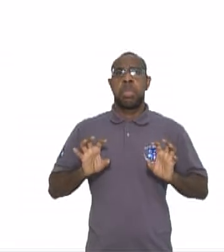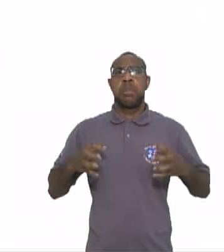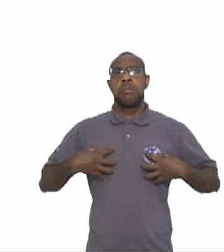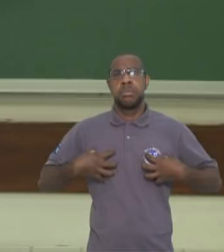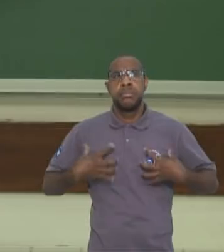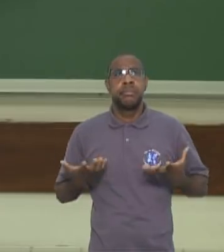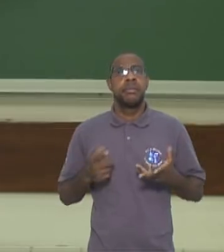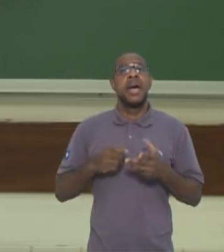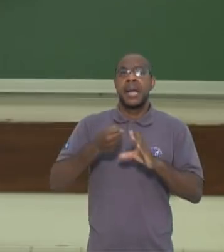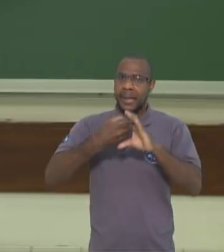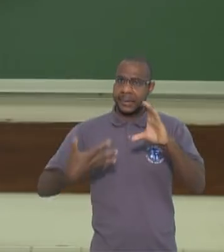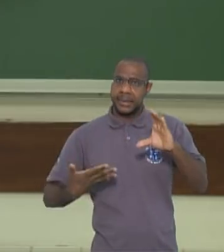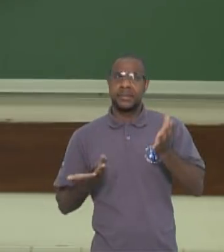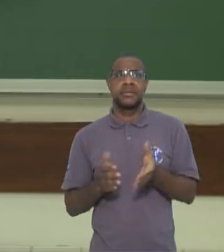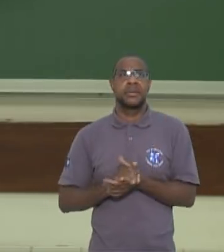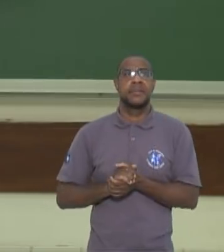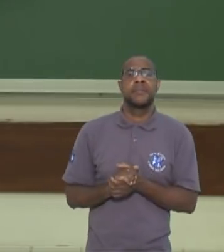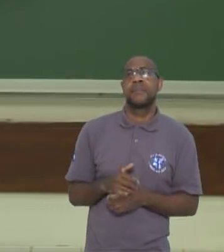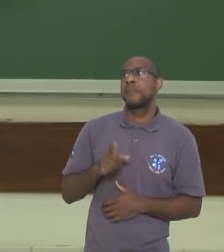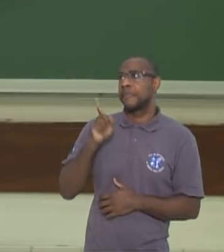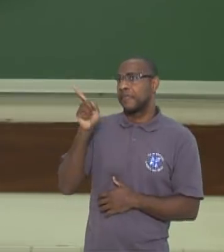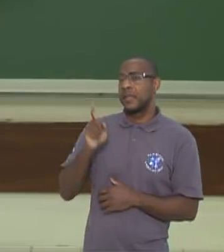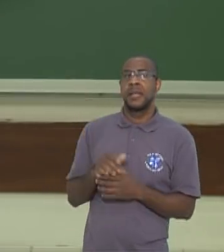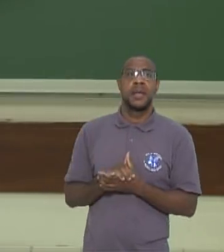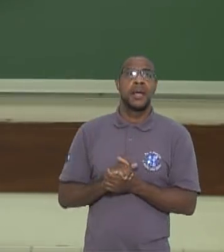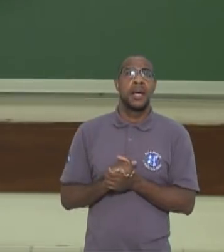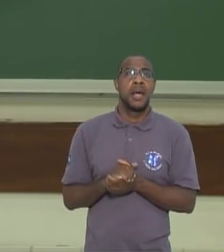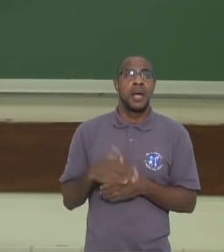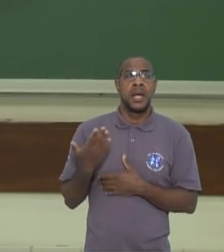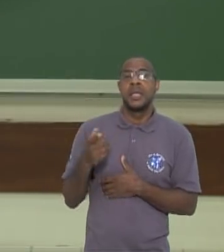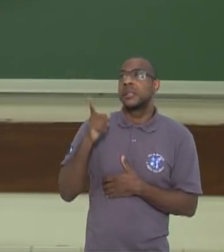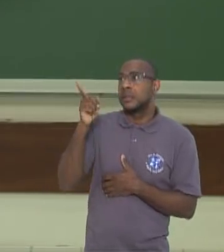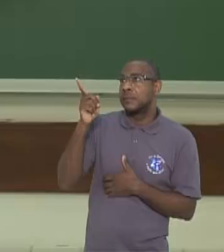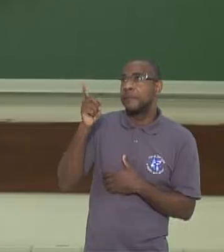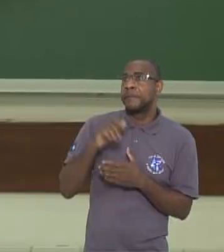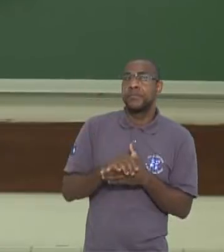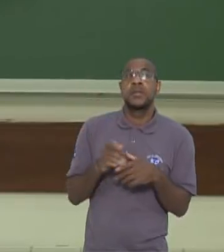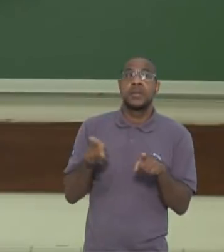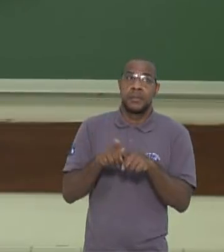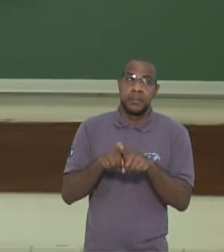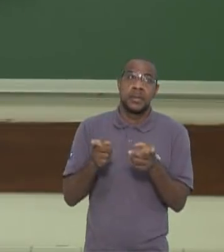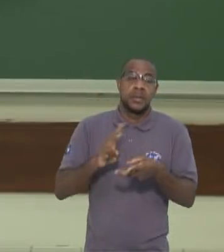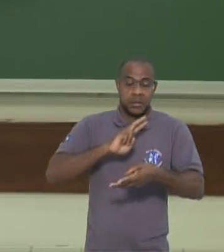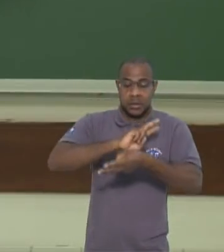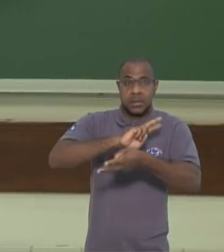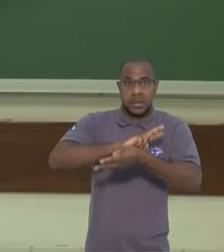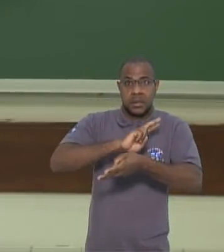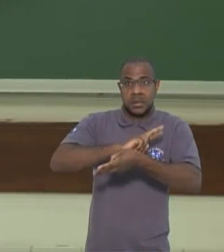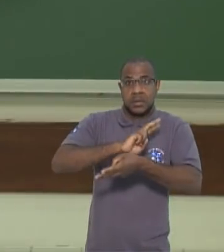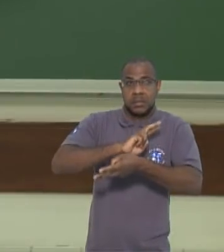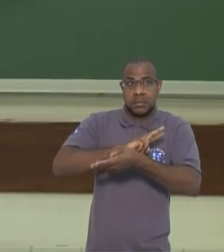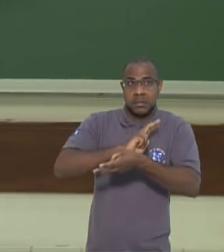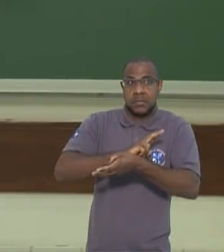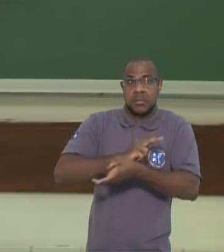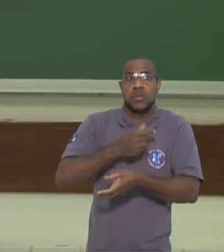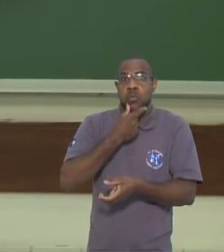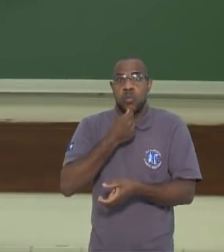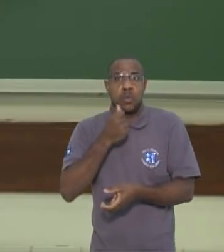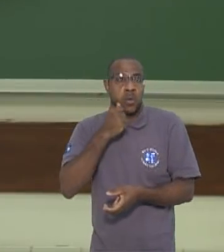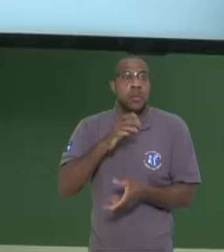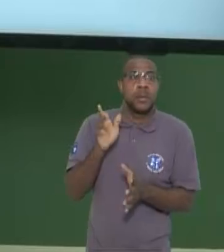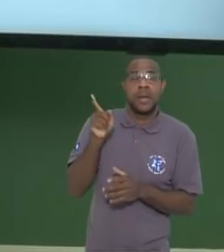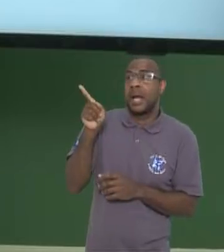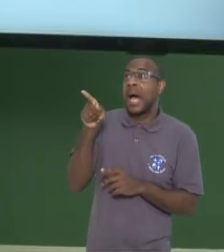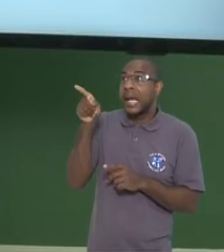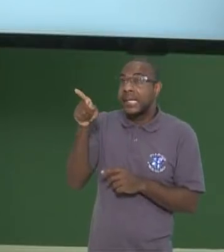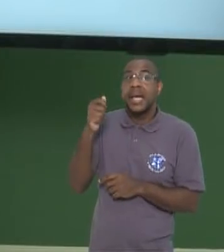síndrome de Klinefelter, tá? Próxima síndrome, ainda relacionada aos cromossomos sexuais. Síndrome de Turner. Nesse caso aqui, ó, a mulher